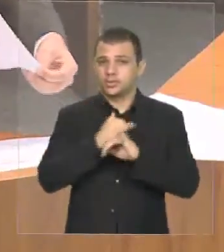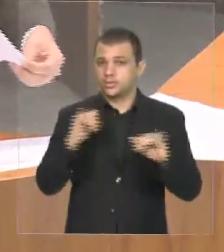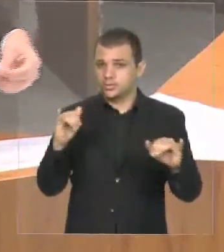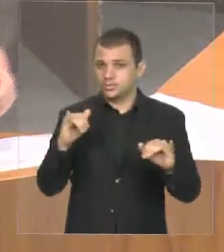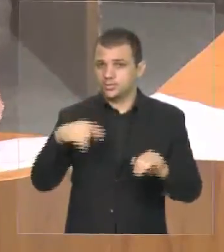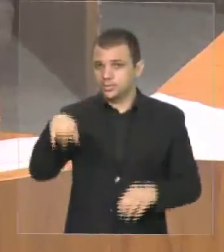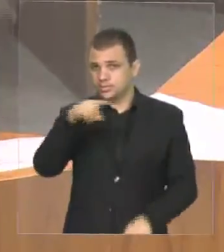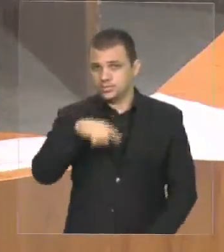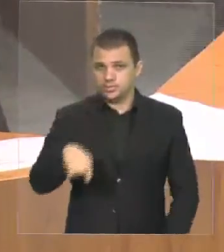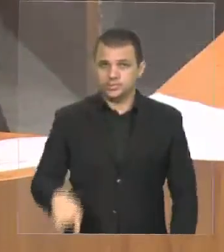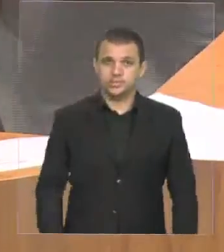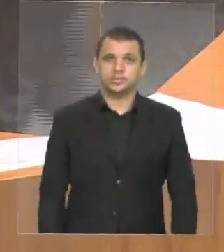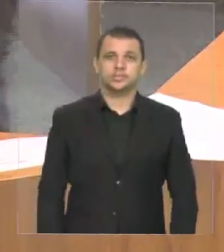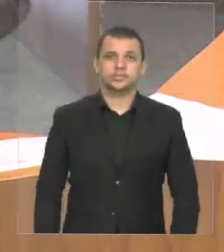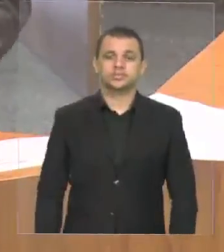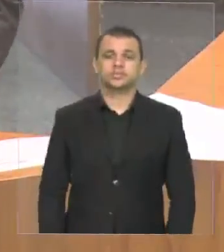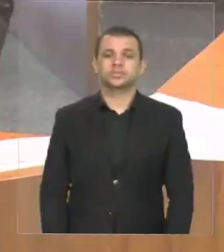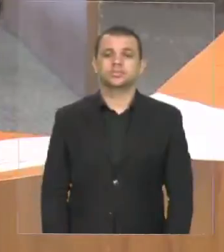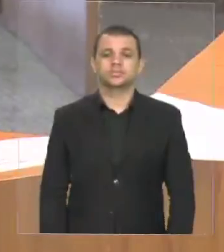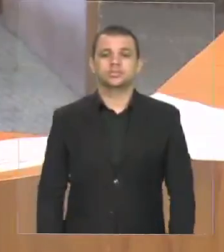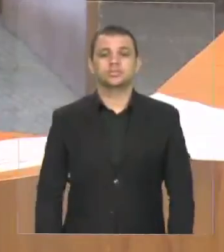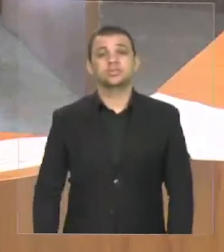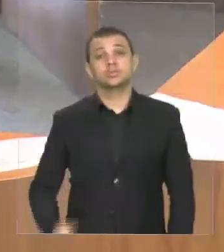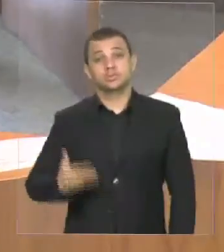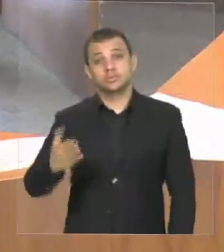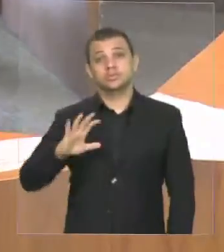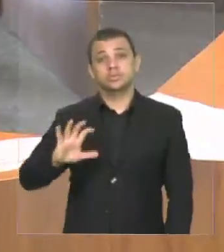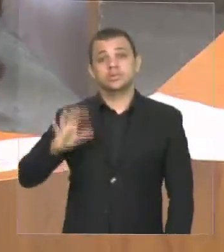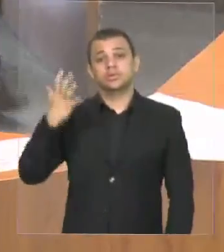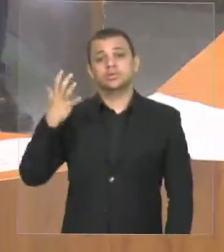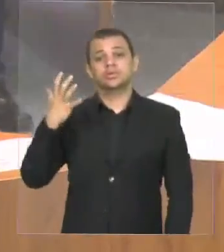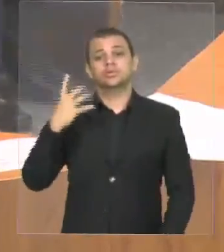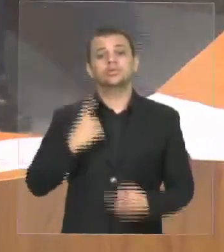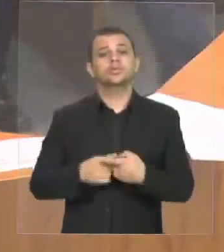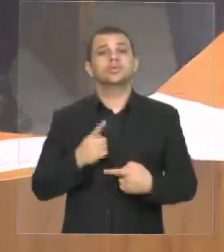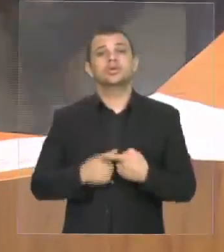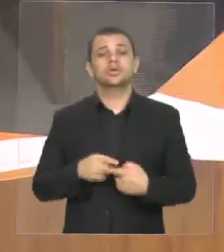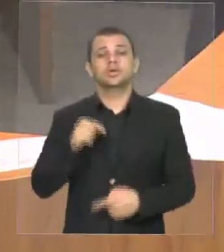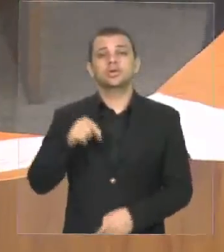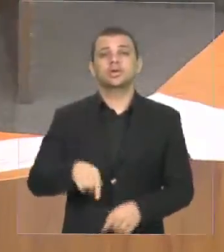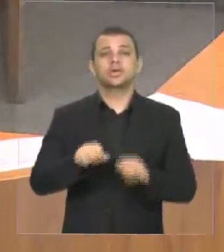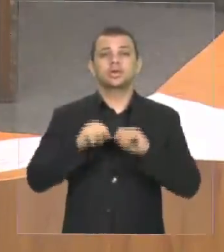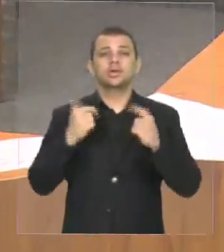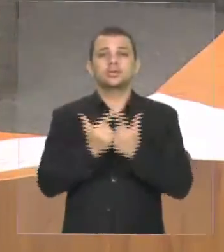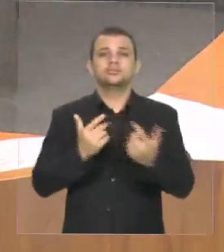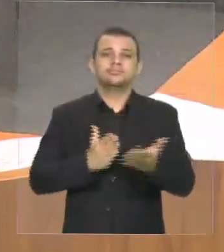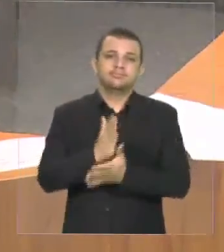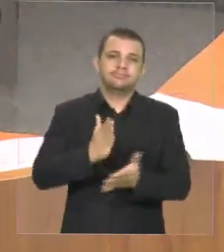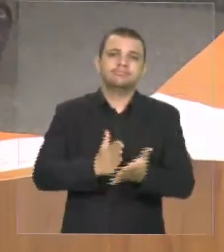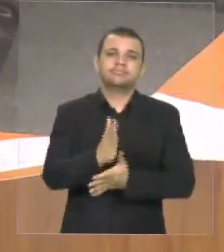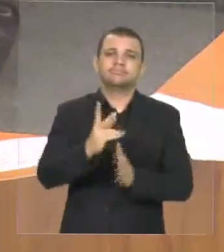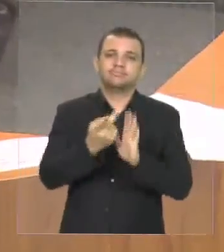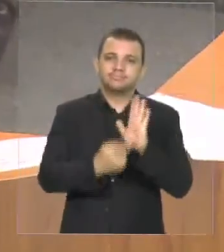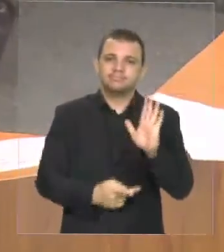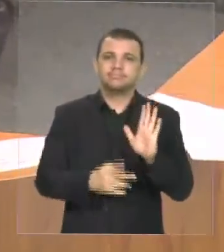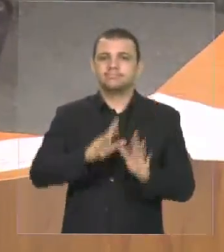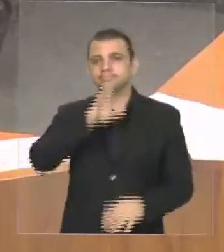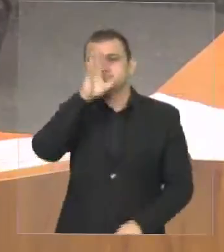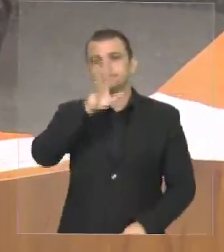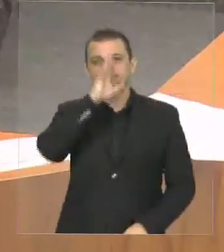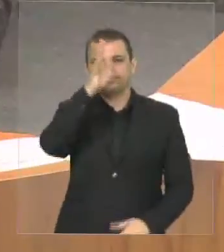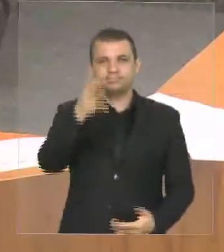vocês, isso é o que acontece quando essa casa aprova projetos de forma